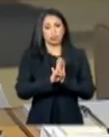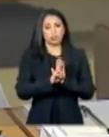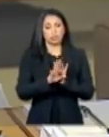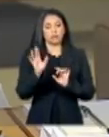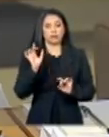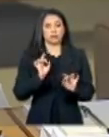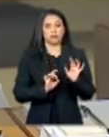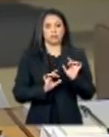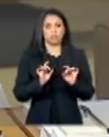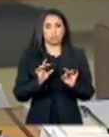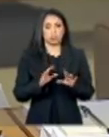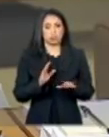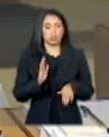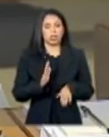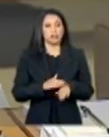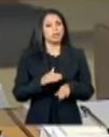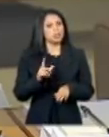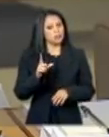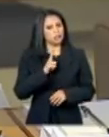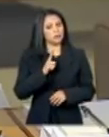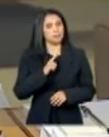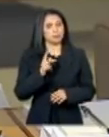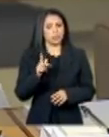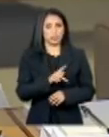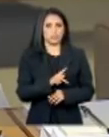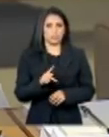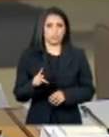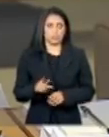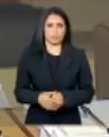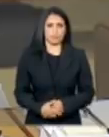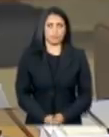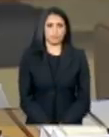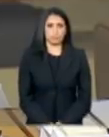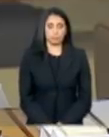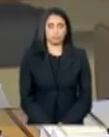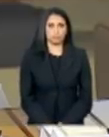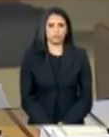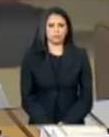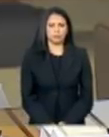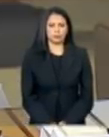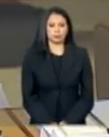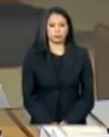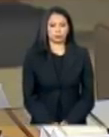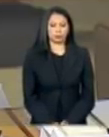ea mais presidência não posso